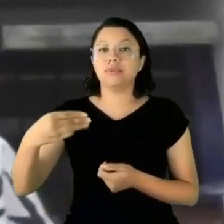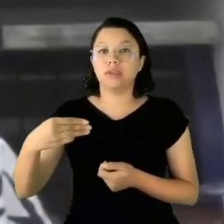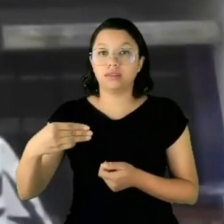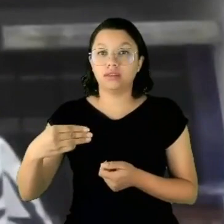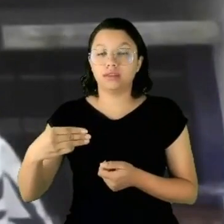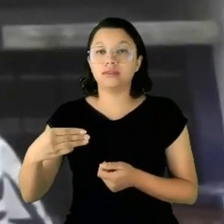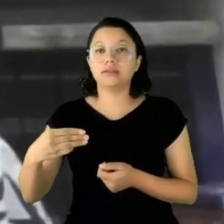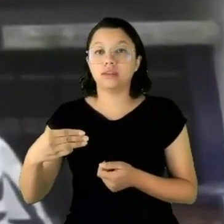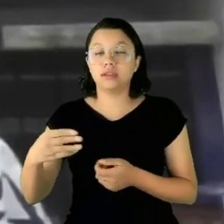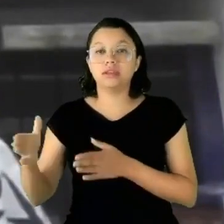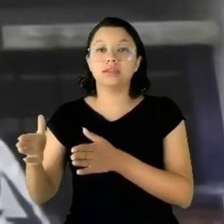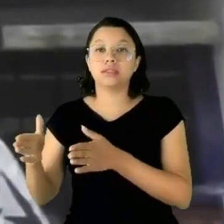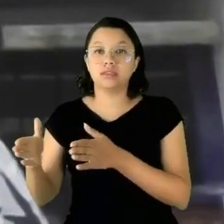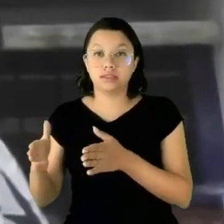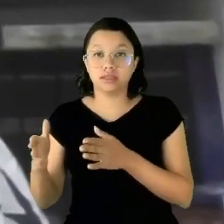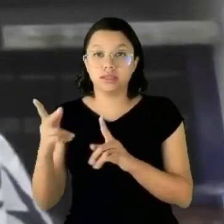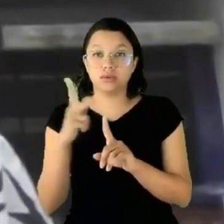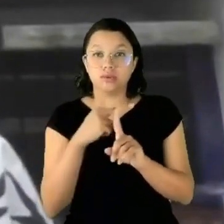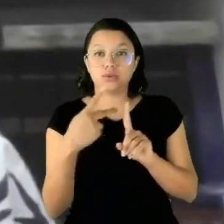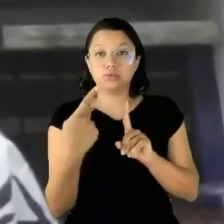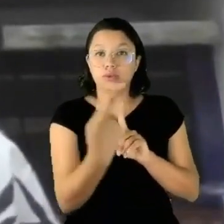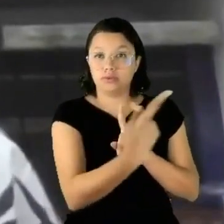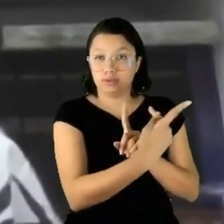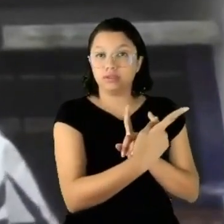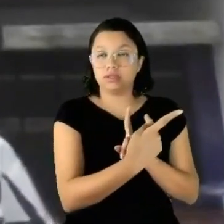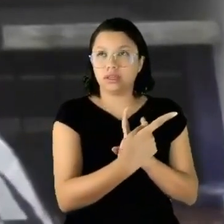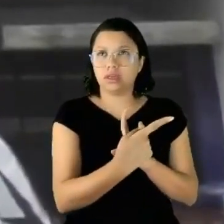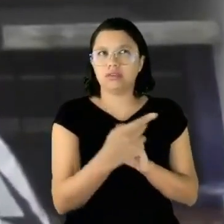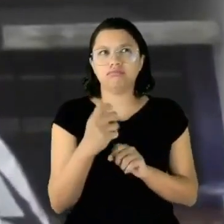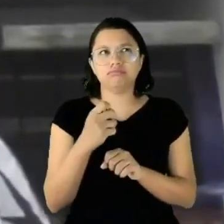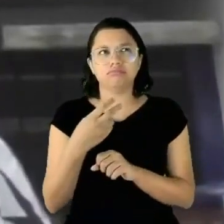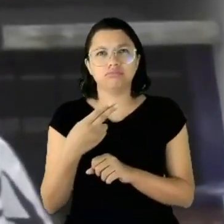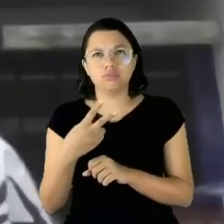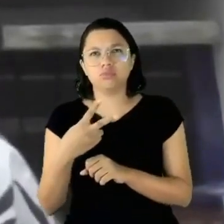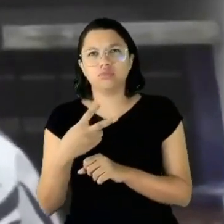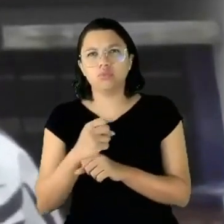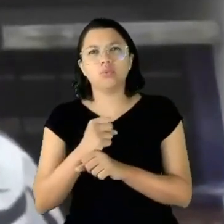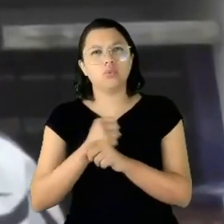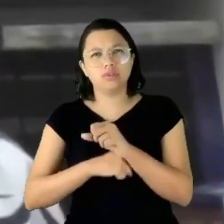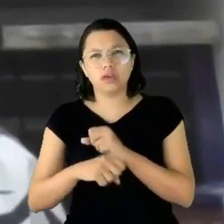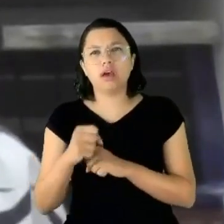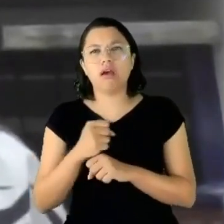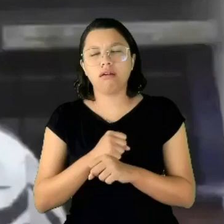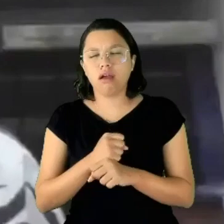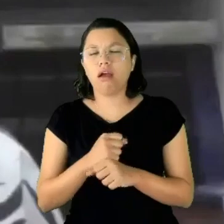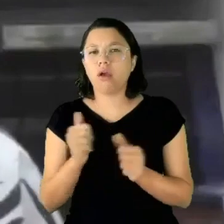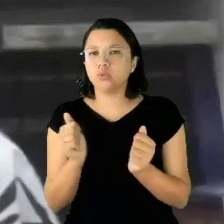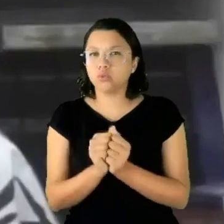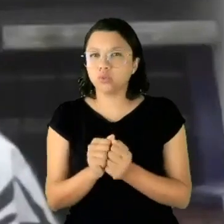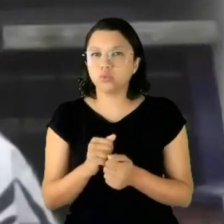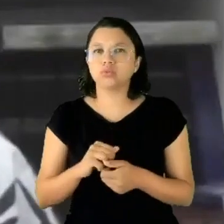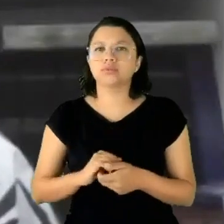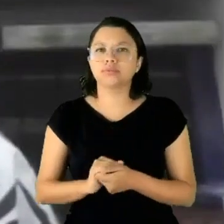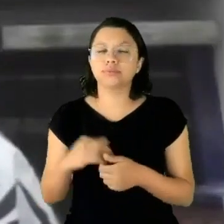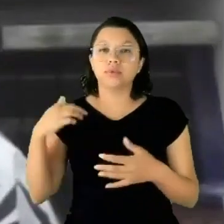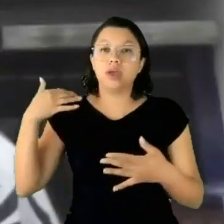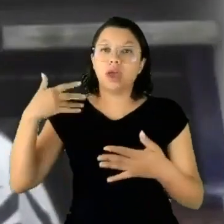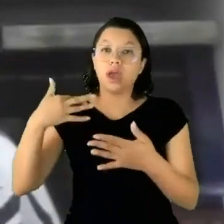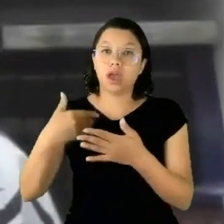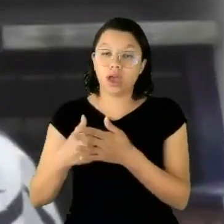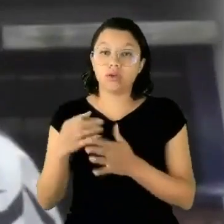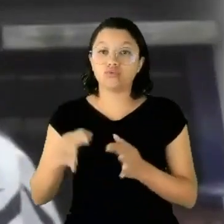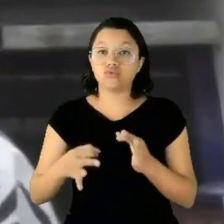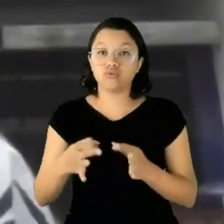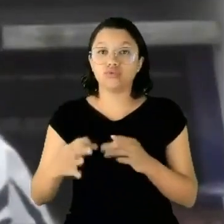de previdenciário nesses últimos dois anos, né Denilson, como juiz convocado, dando uma